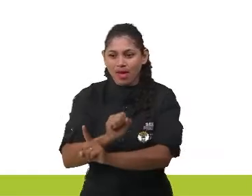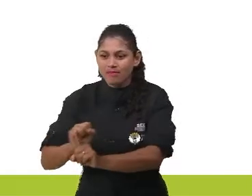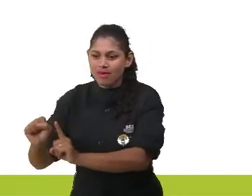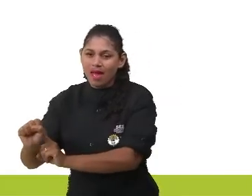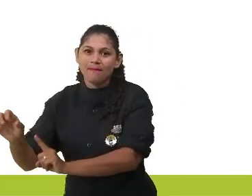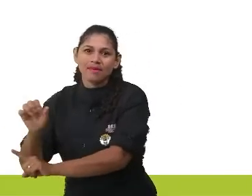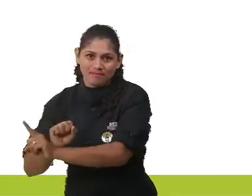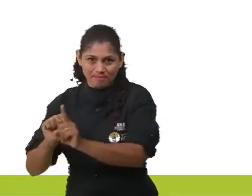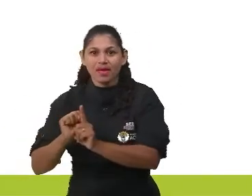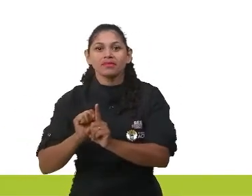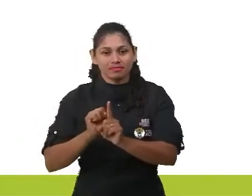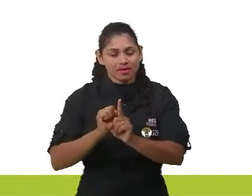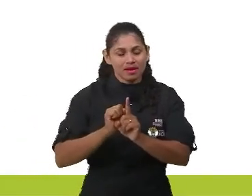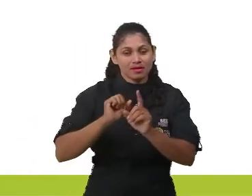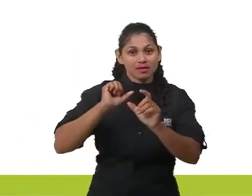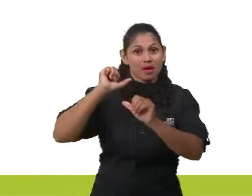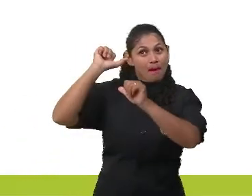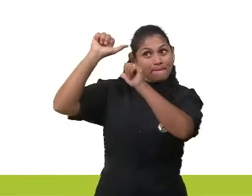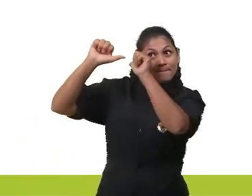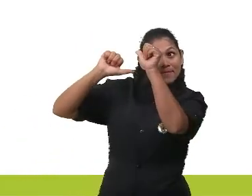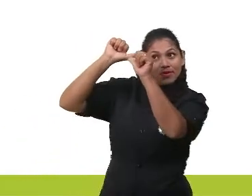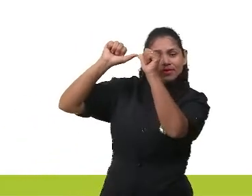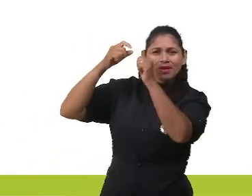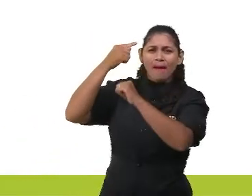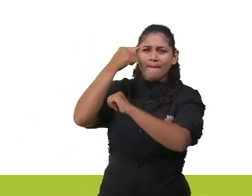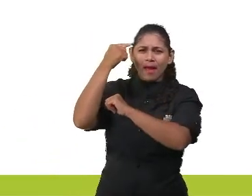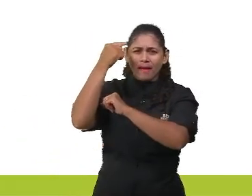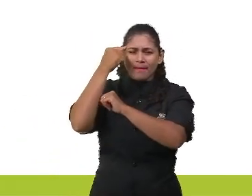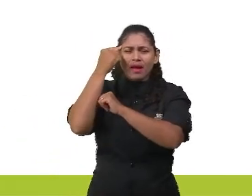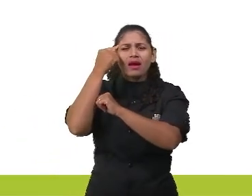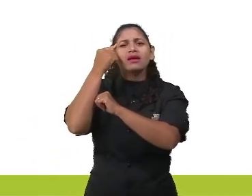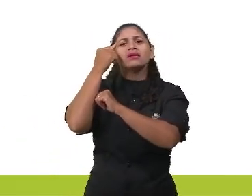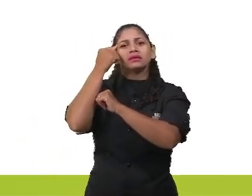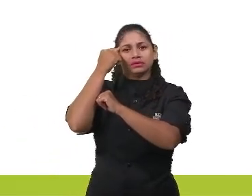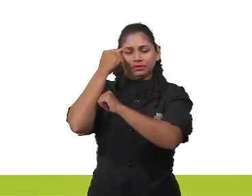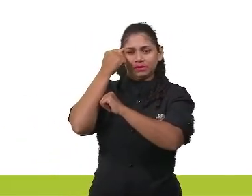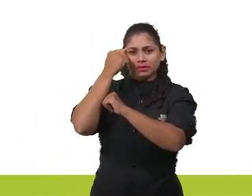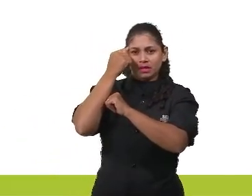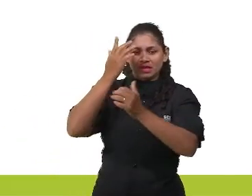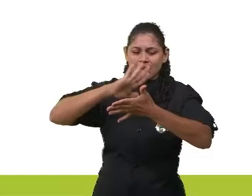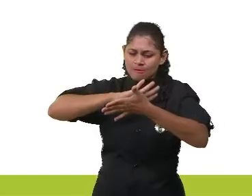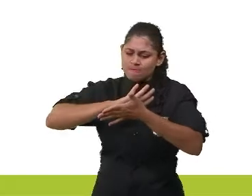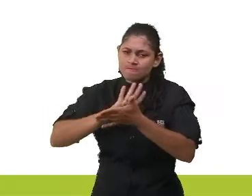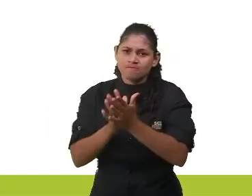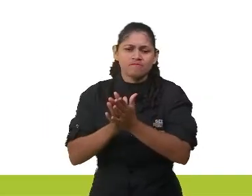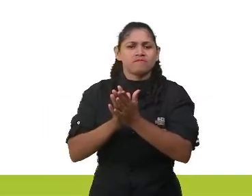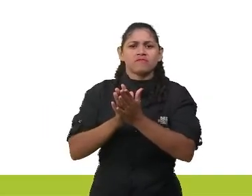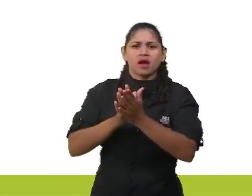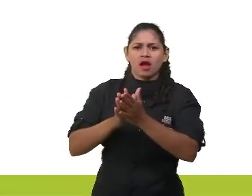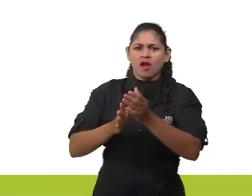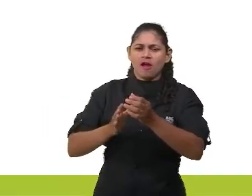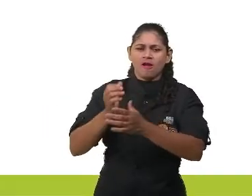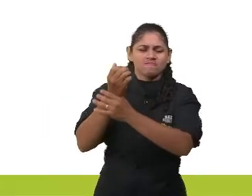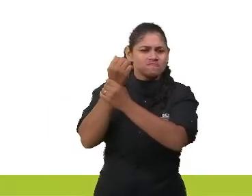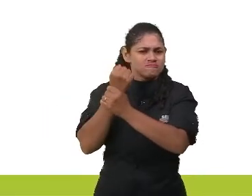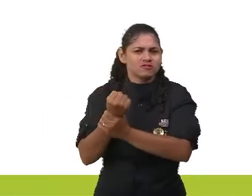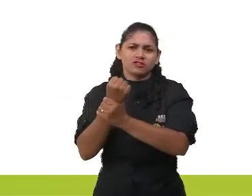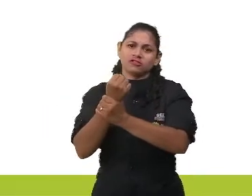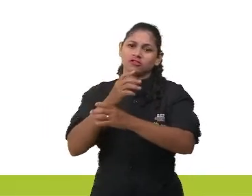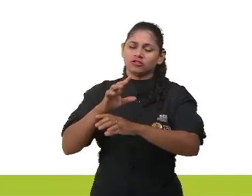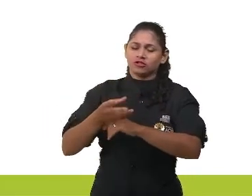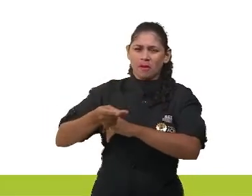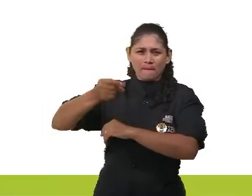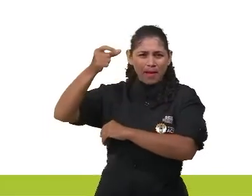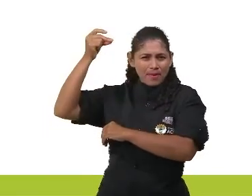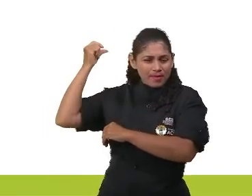principalmente tanto de mentalidade como de sociedade em si. Acabar com o antigo regime, esse regime que traz o absolutismo, que traz a concentração